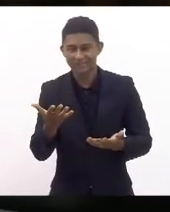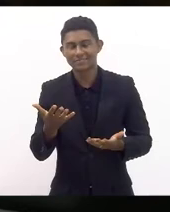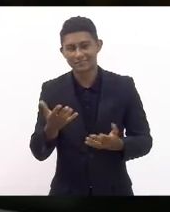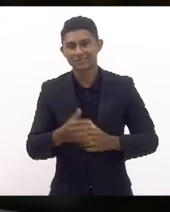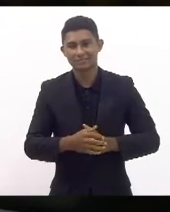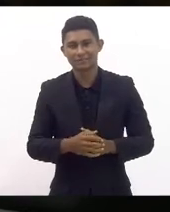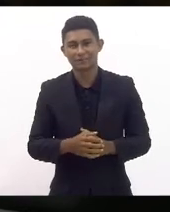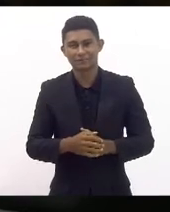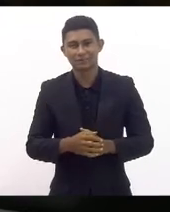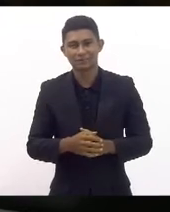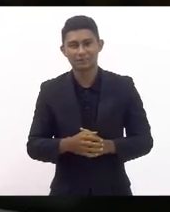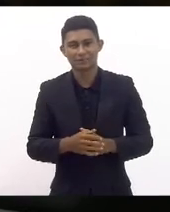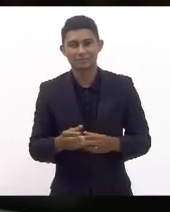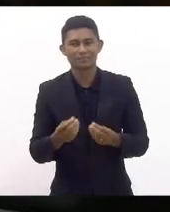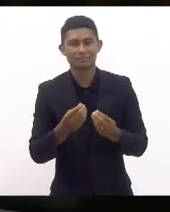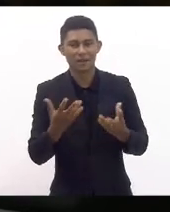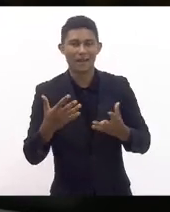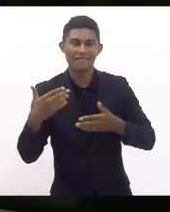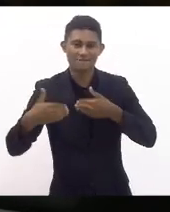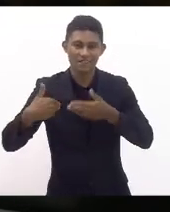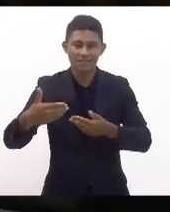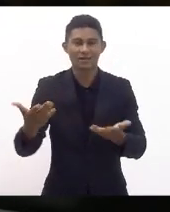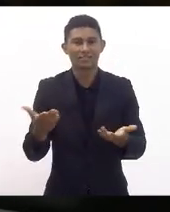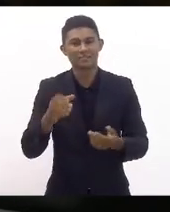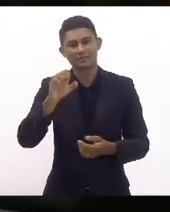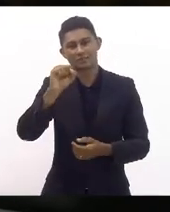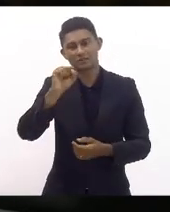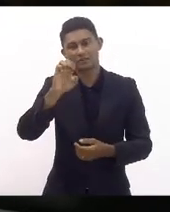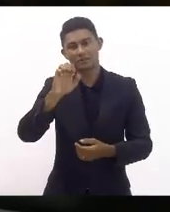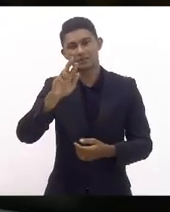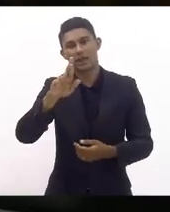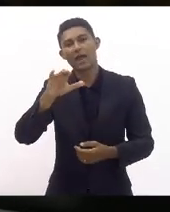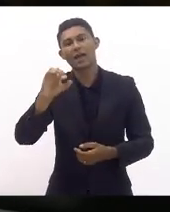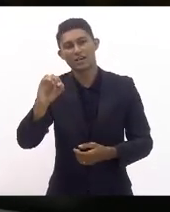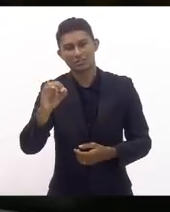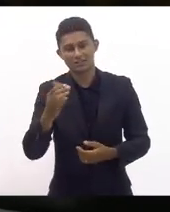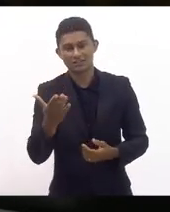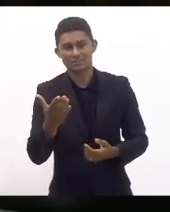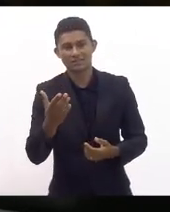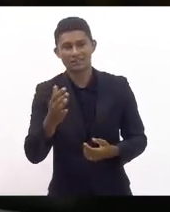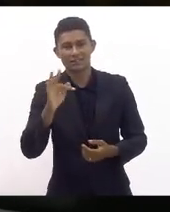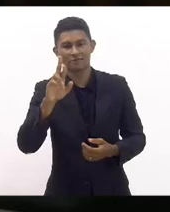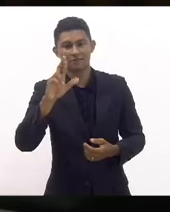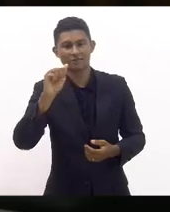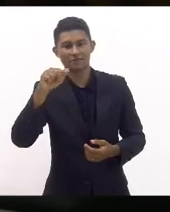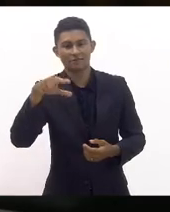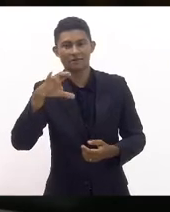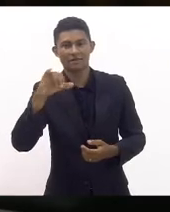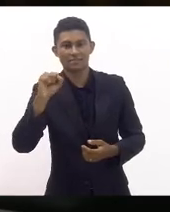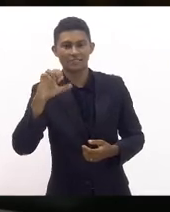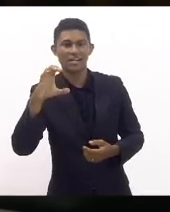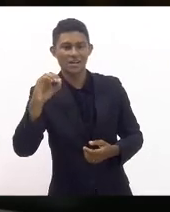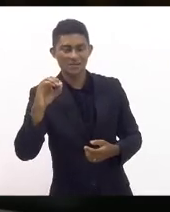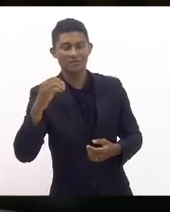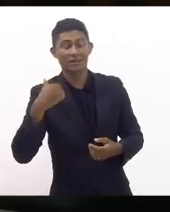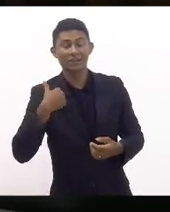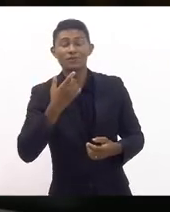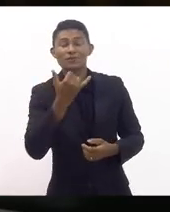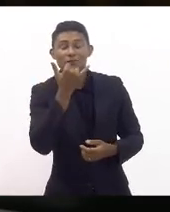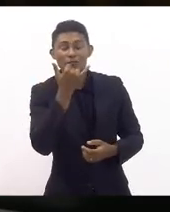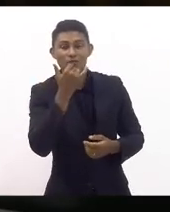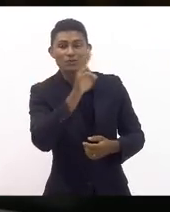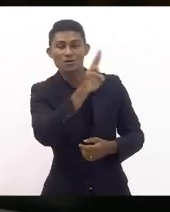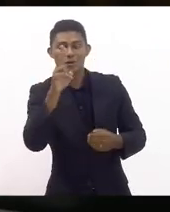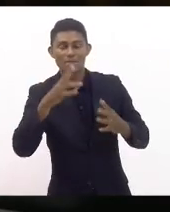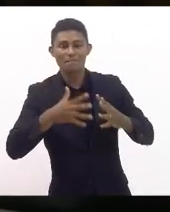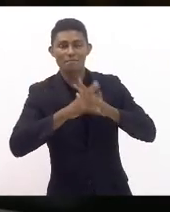poder avançar com isso, né? Sérgio Alberto aqui, Sérgio Francisco, desculpe, estou até confundindo com